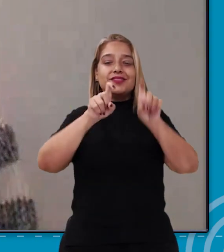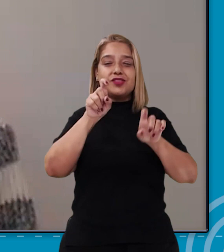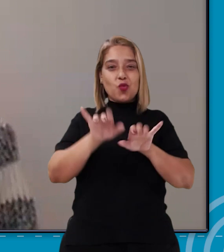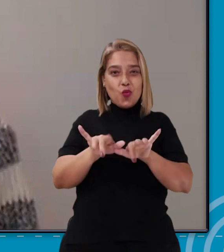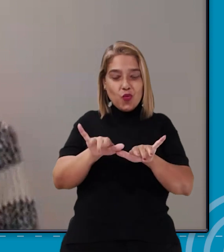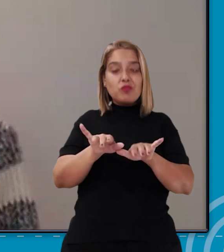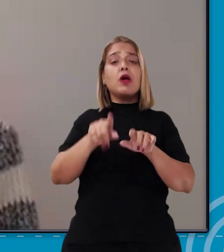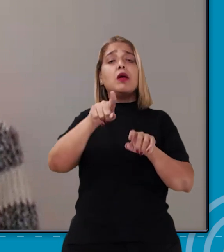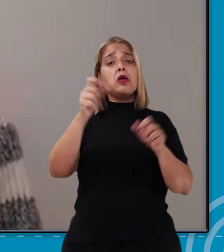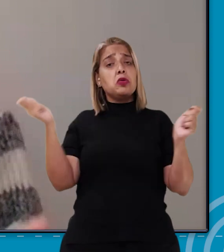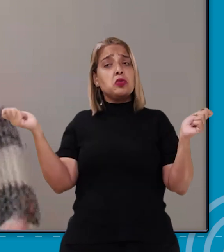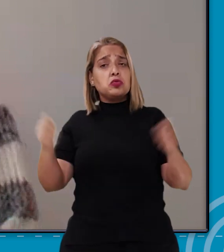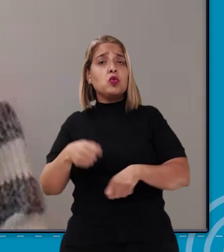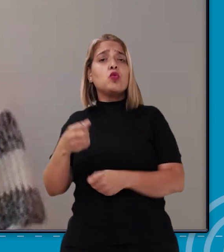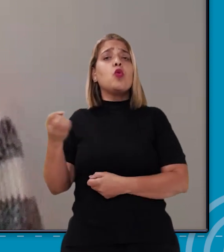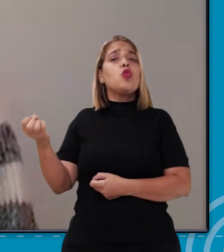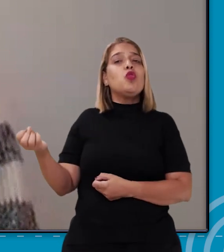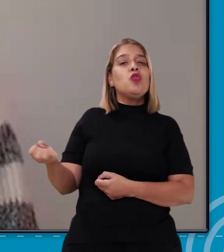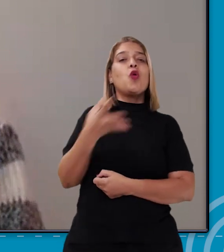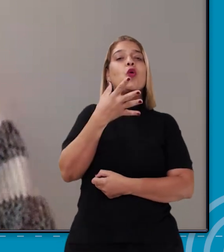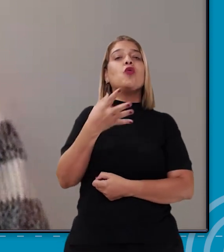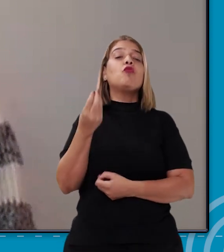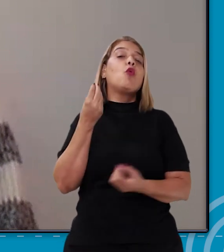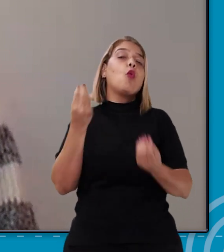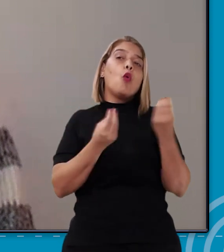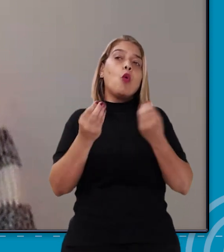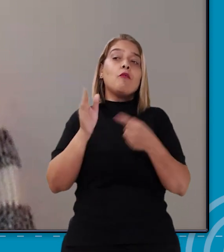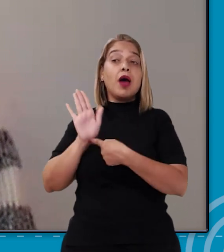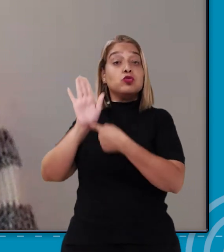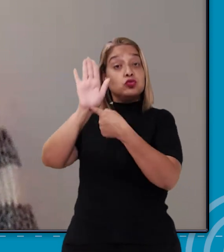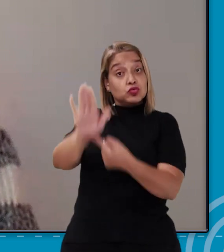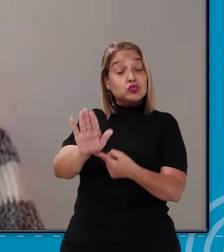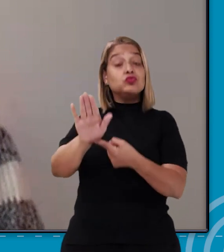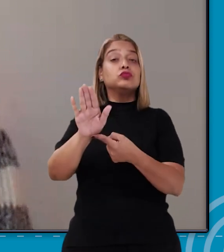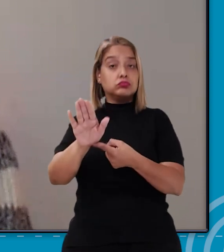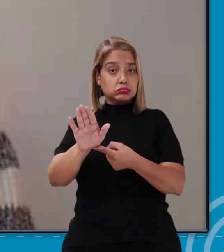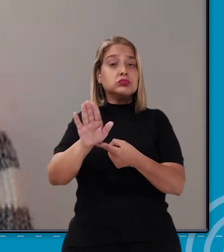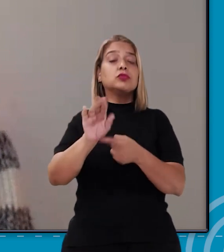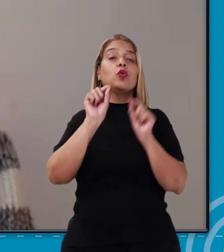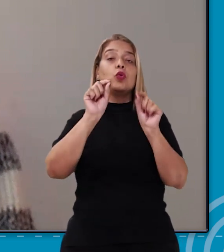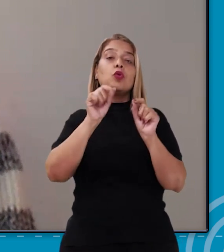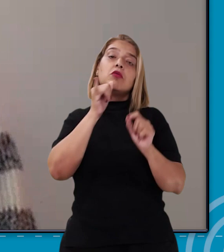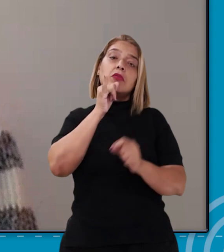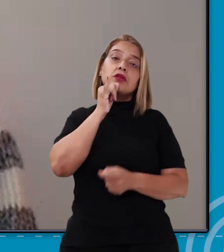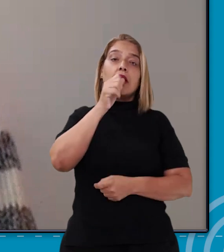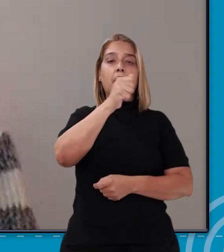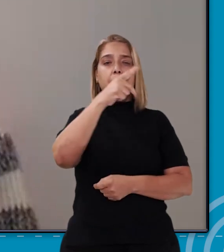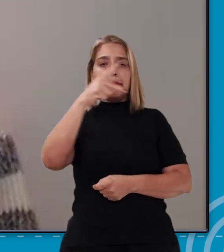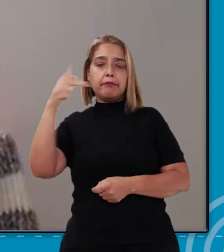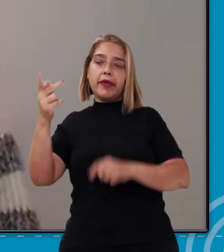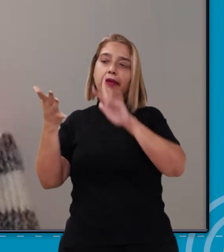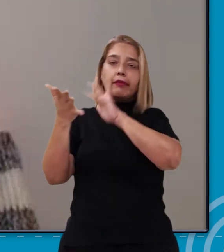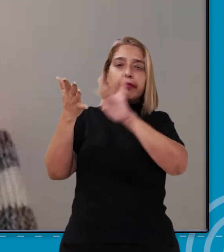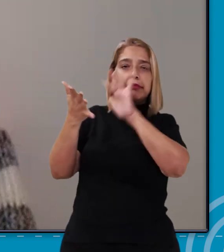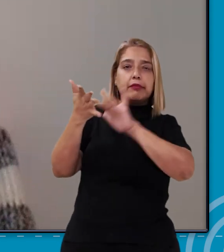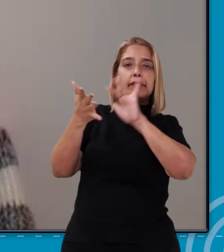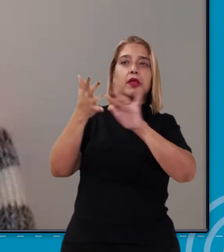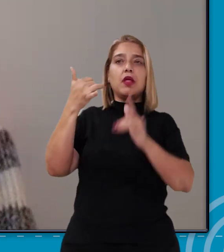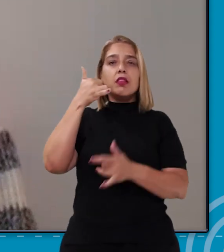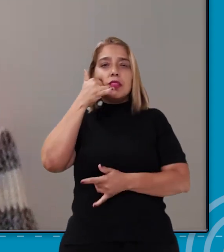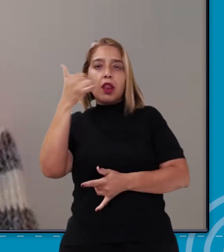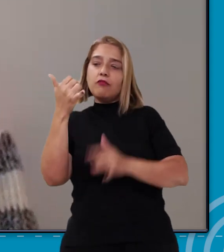computador, o professor também pode usar dispositivos móveis para atividades que apoiam no processo de alfabetização. Usar